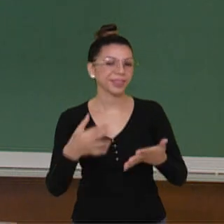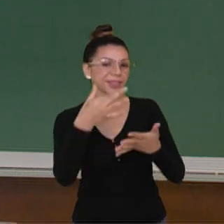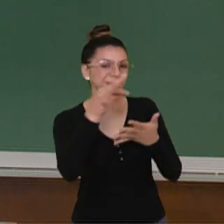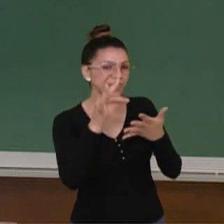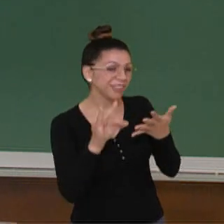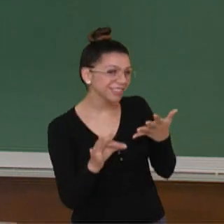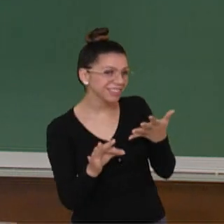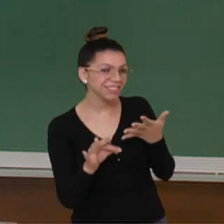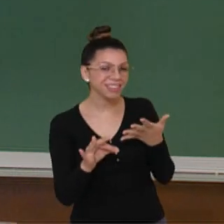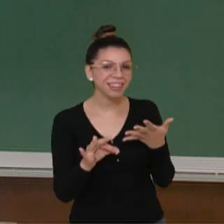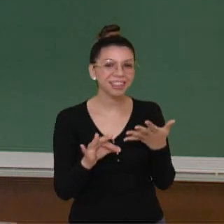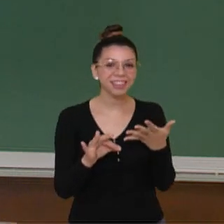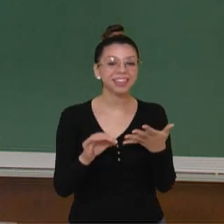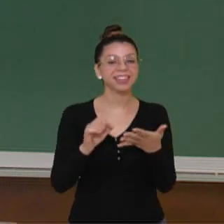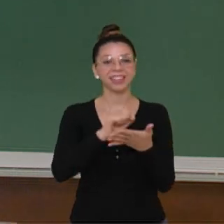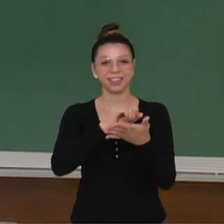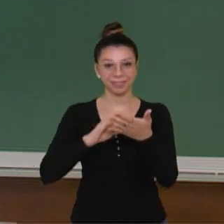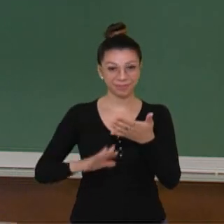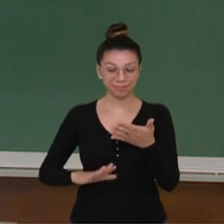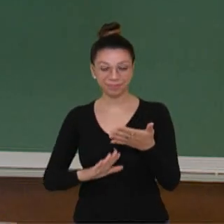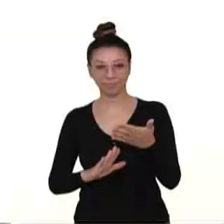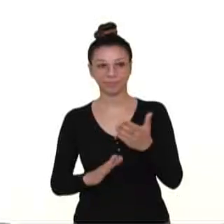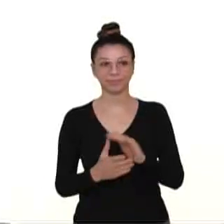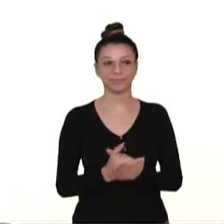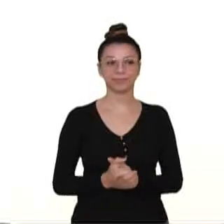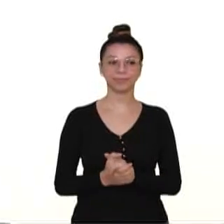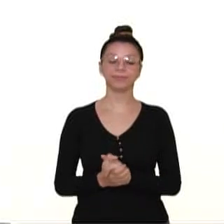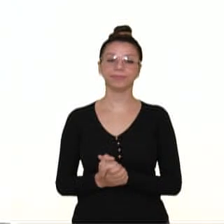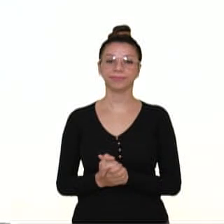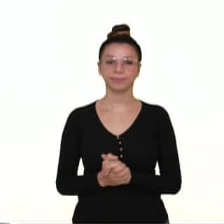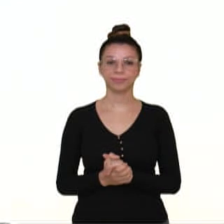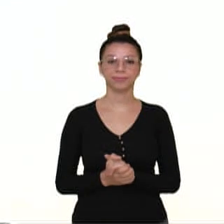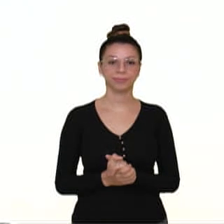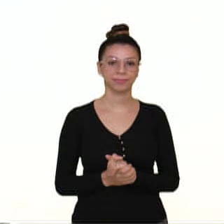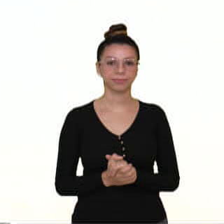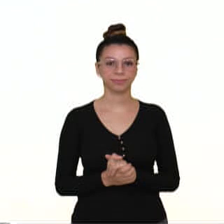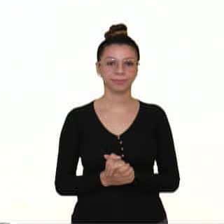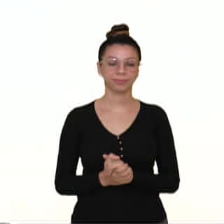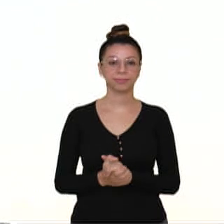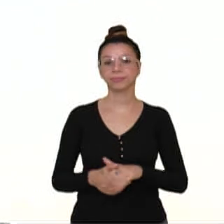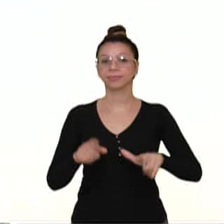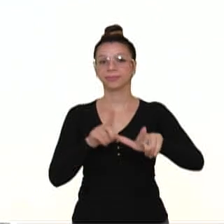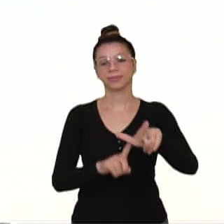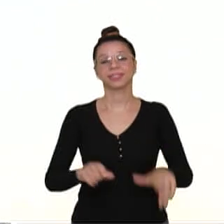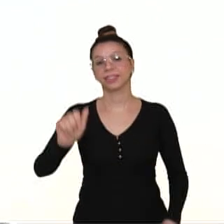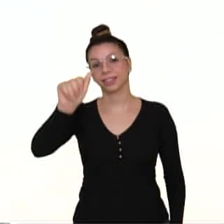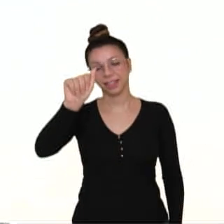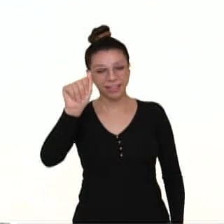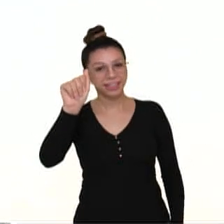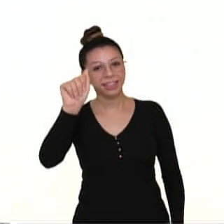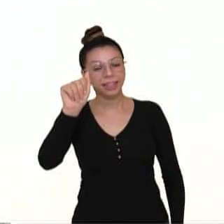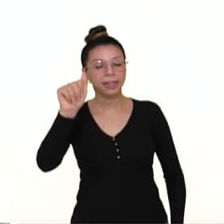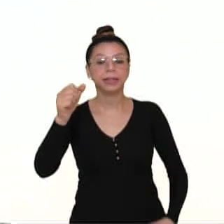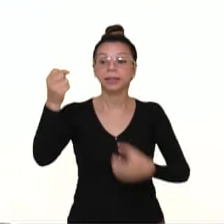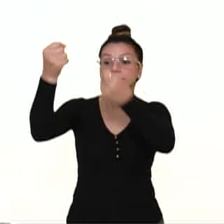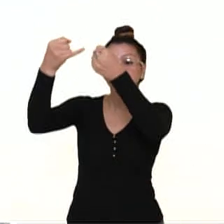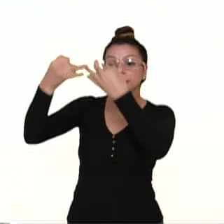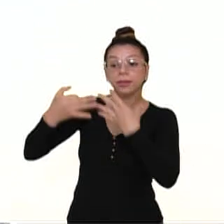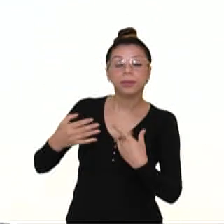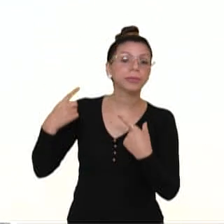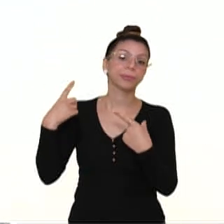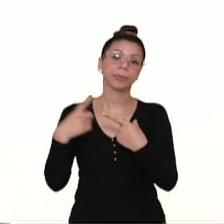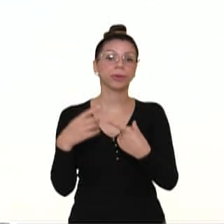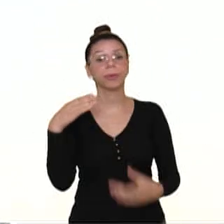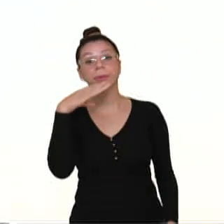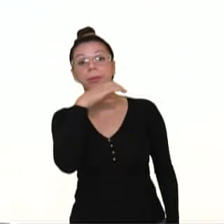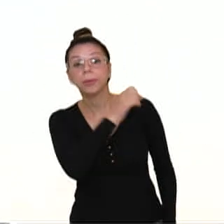Corrigindo a nossa alternativa, você marcou qual? A letra A, turma, explicativa,